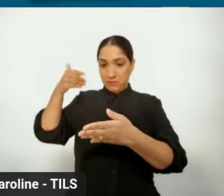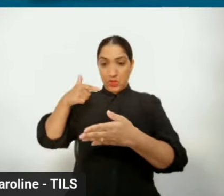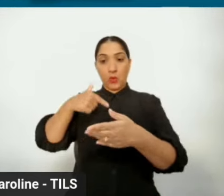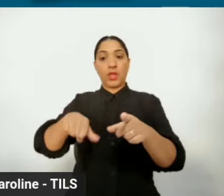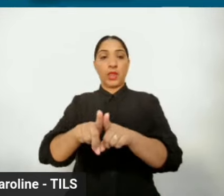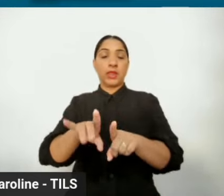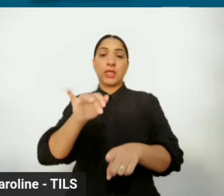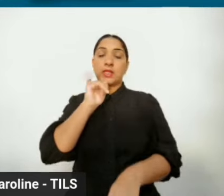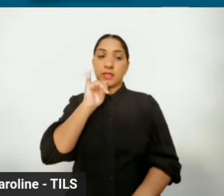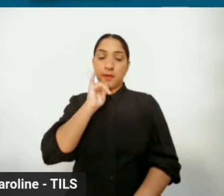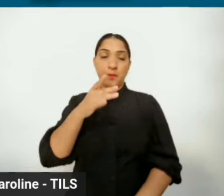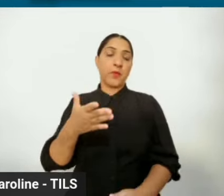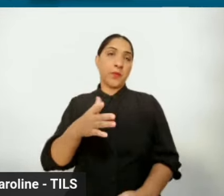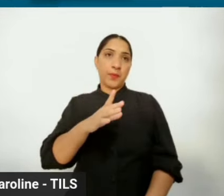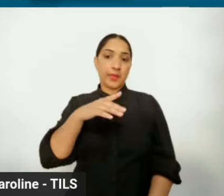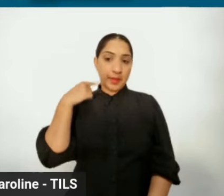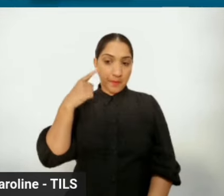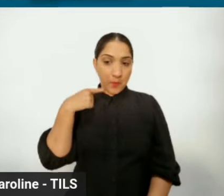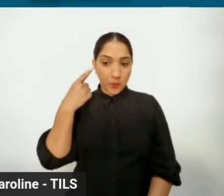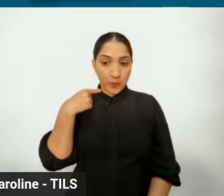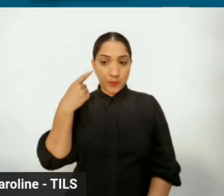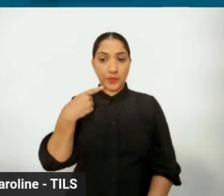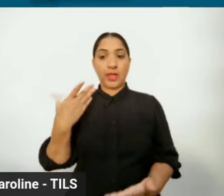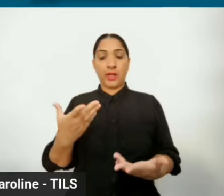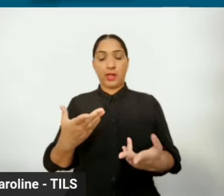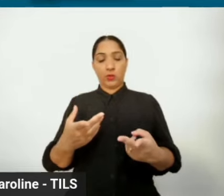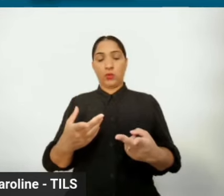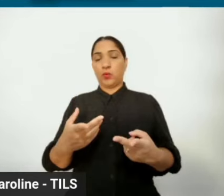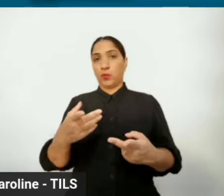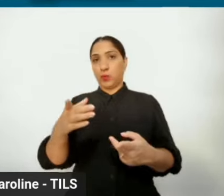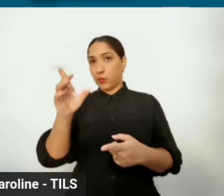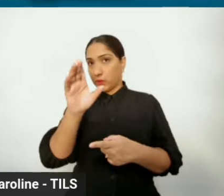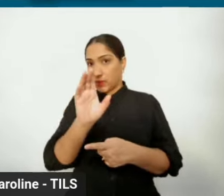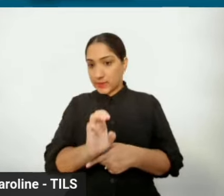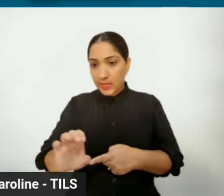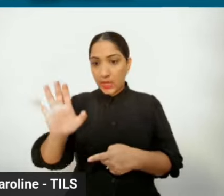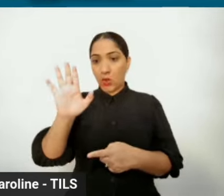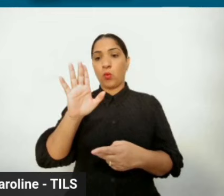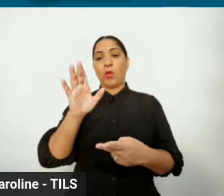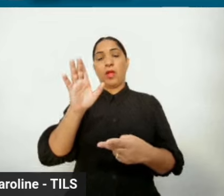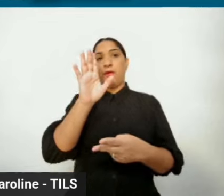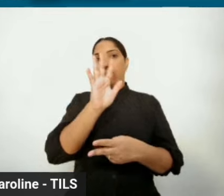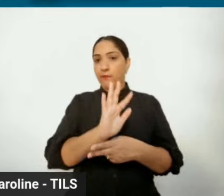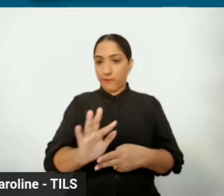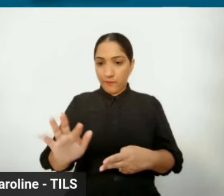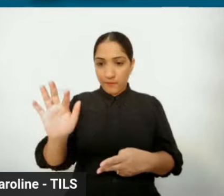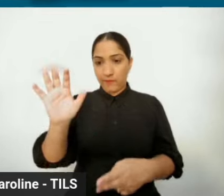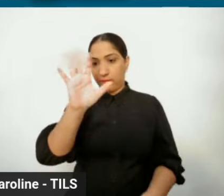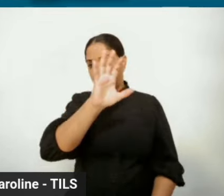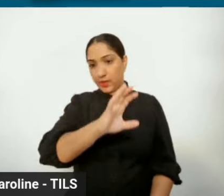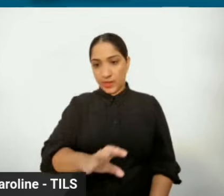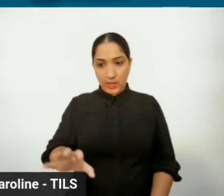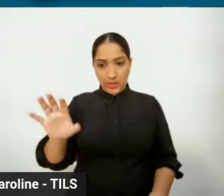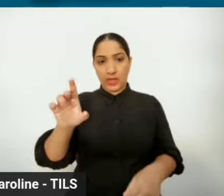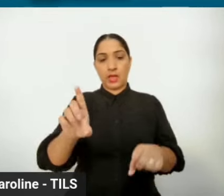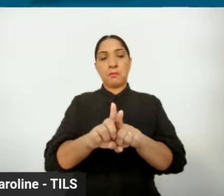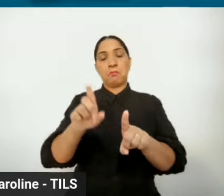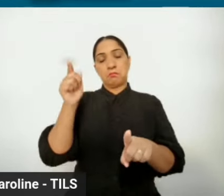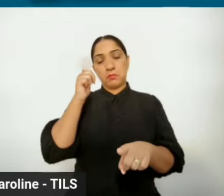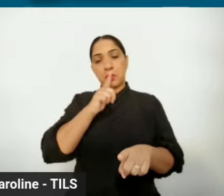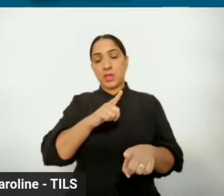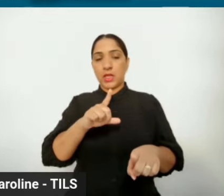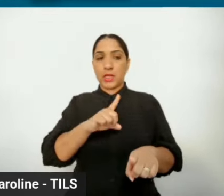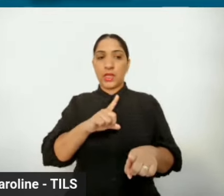estaduais, federais, senadores, nós vamos tentar criar essa estrutura para dar transparência aos candidatos